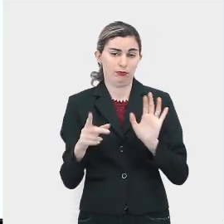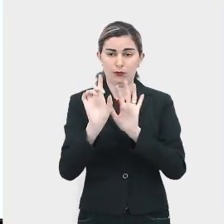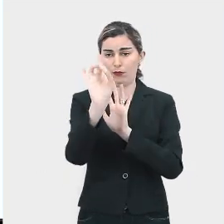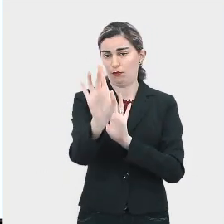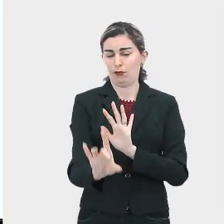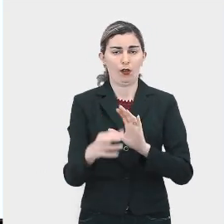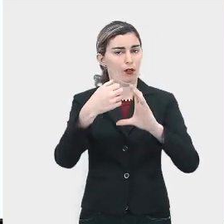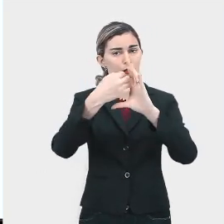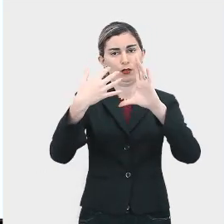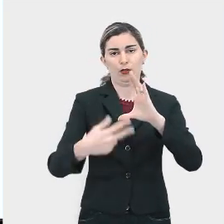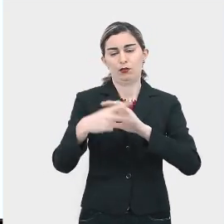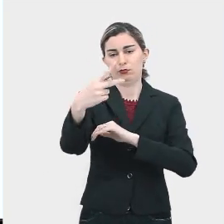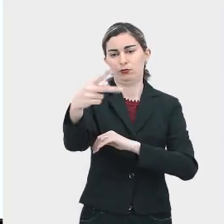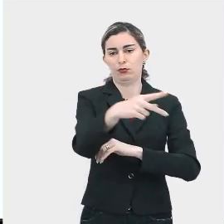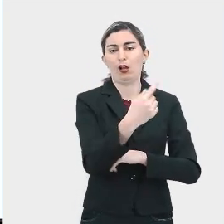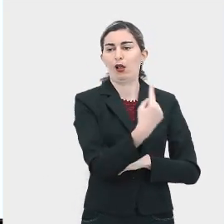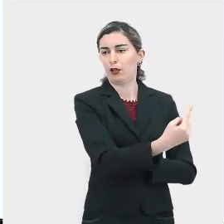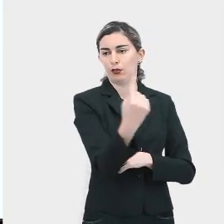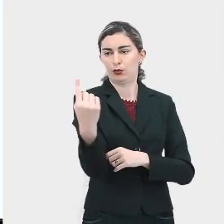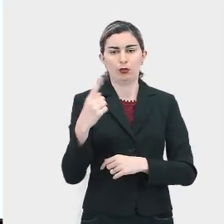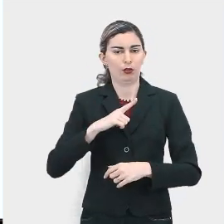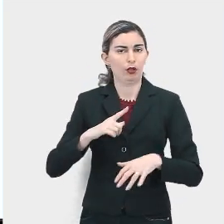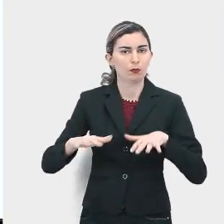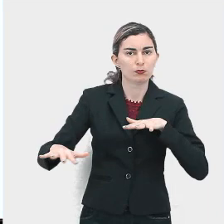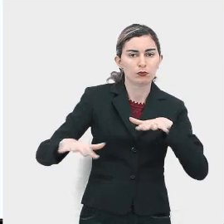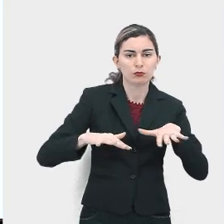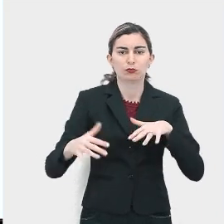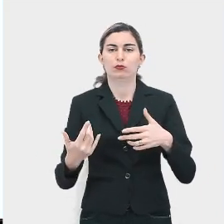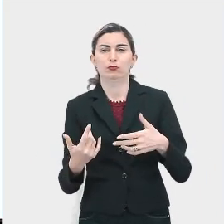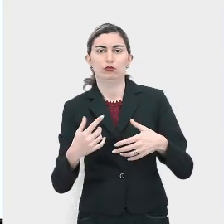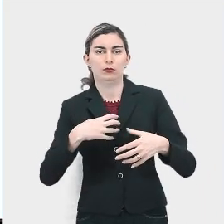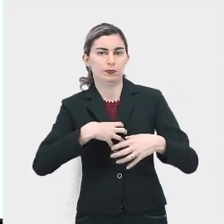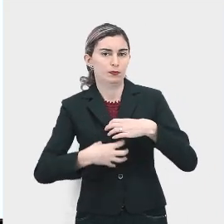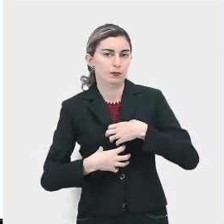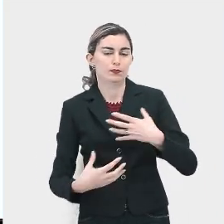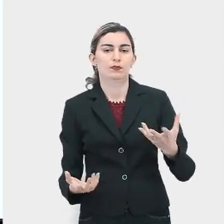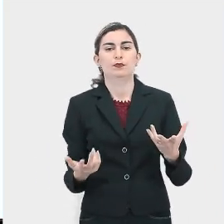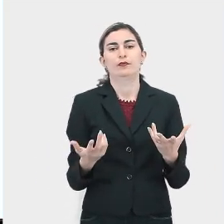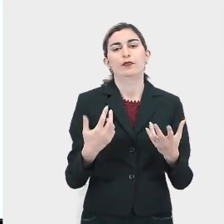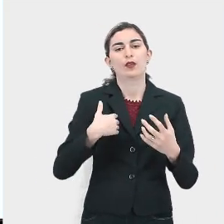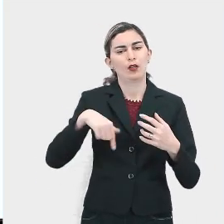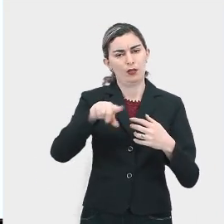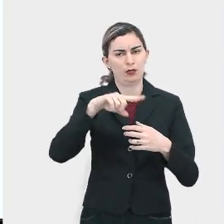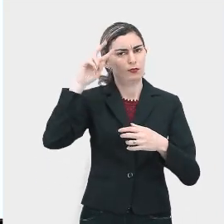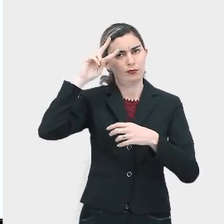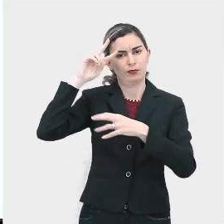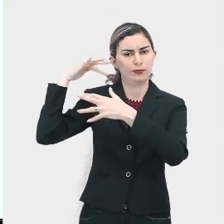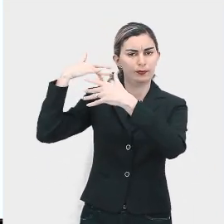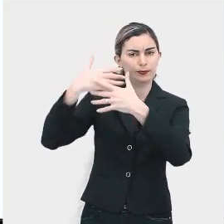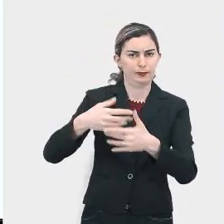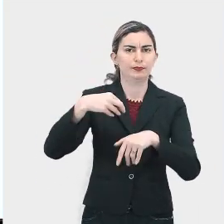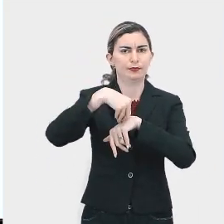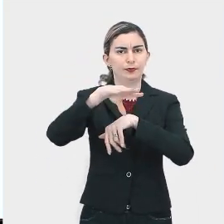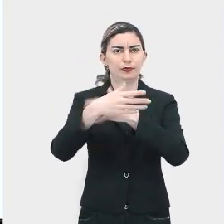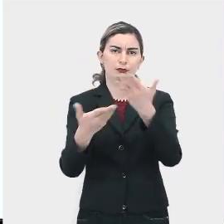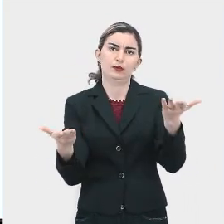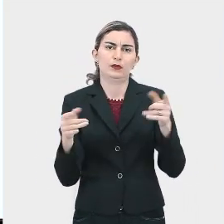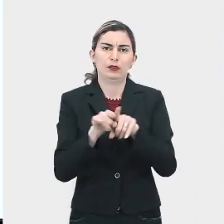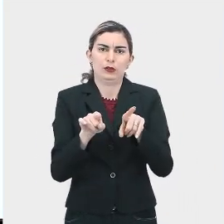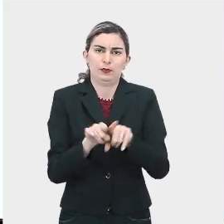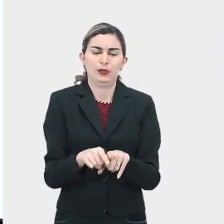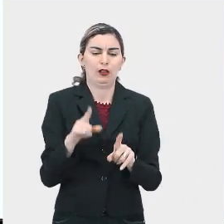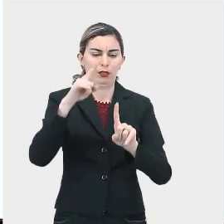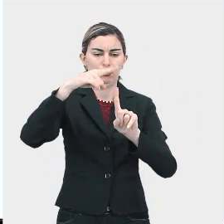e especificidades. Então, cada um tem o seu ritmo, cada um tem a sua harmonia. E na historicidade a gente traz um pouquinho para